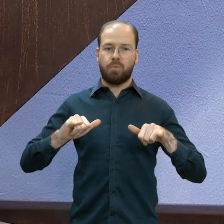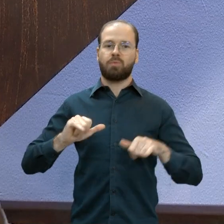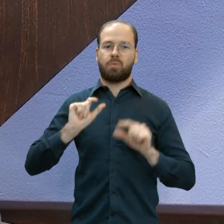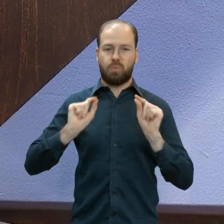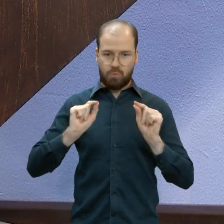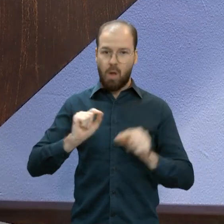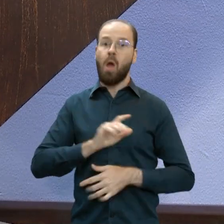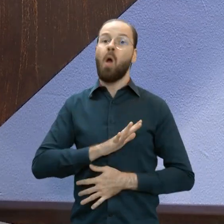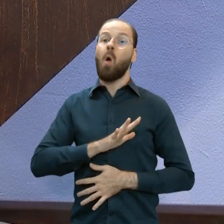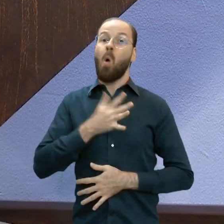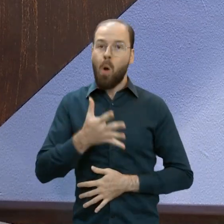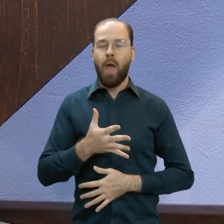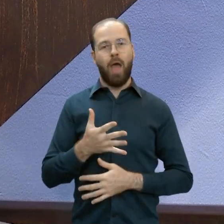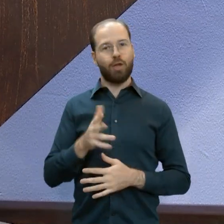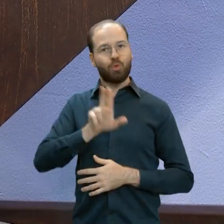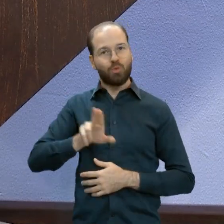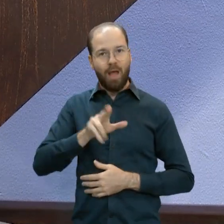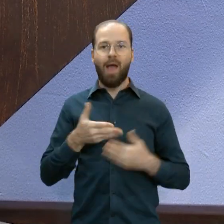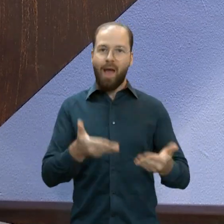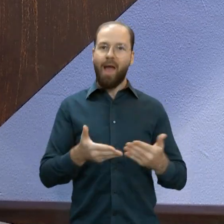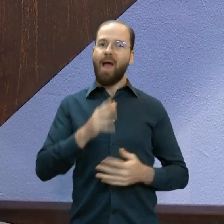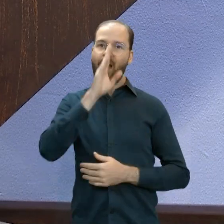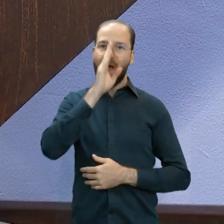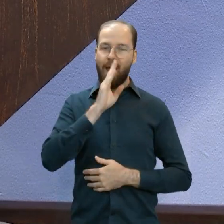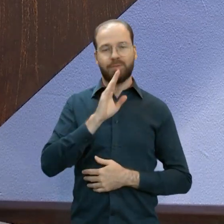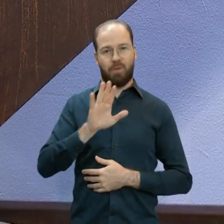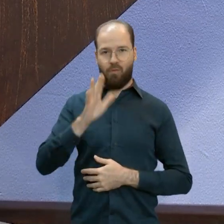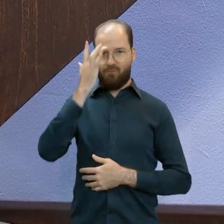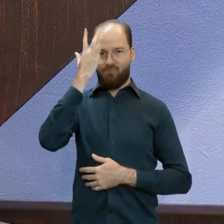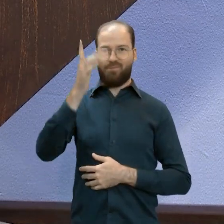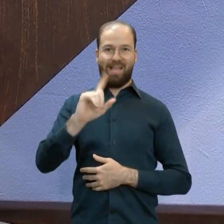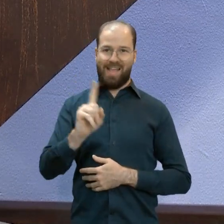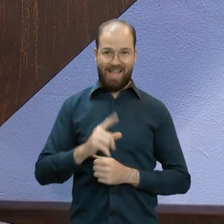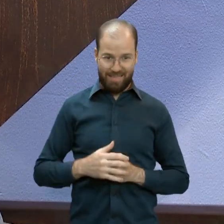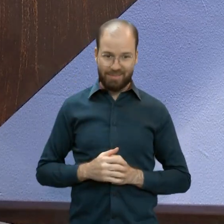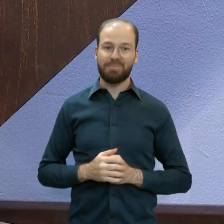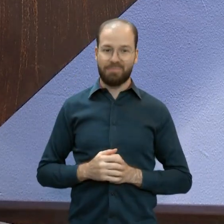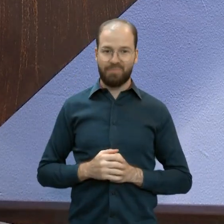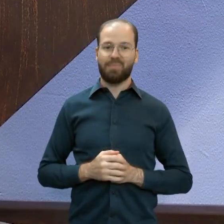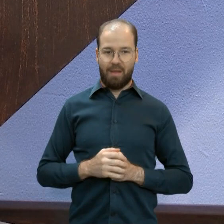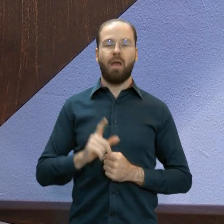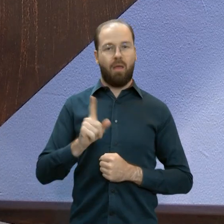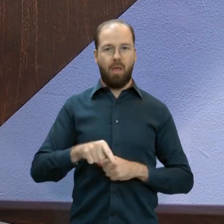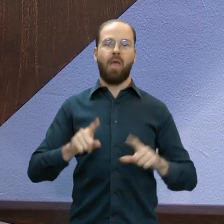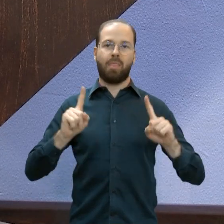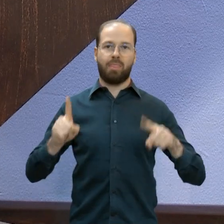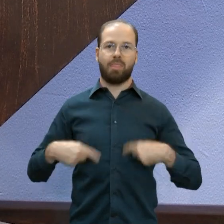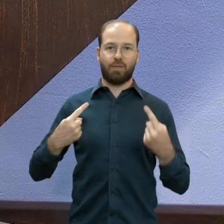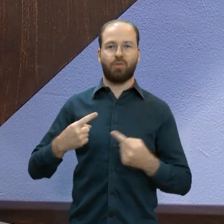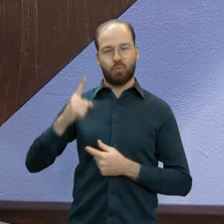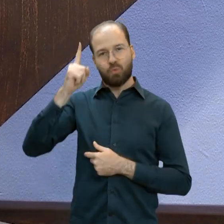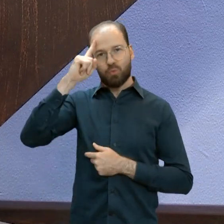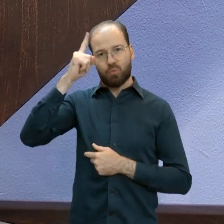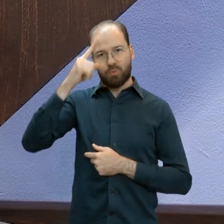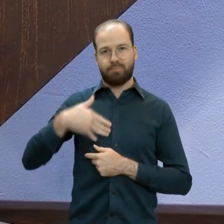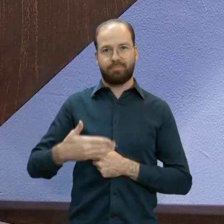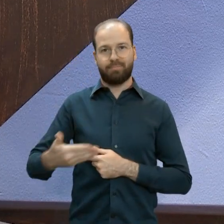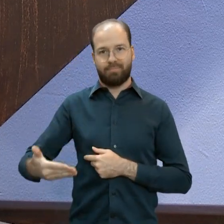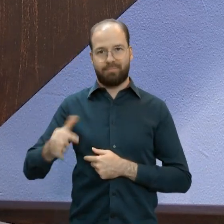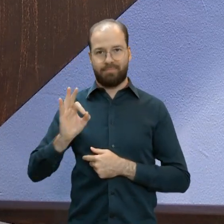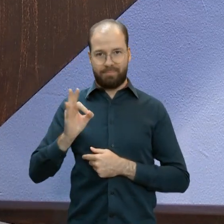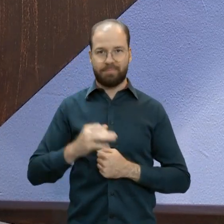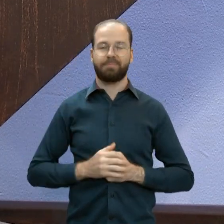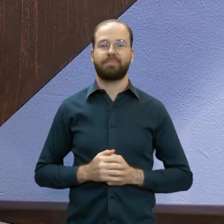de utilizar essas estratégias de tirar. Porque também não é fácil, não. Eu falo aqui, mas vocês pensam assim, mas é um desafio constante. É um desafio pra gente,